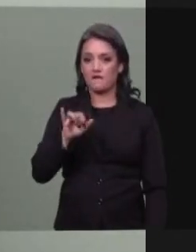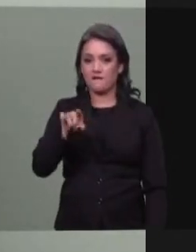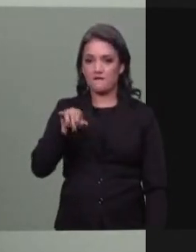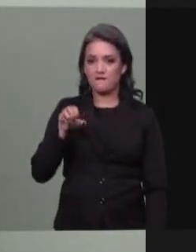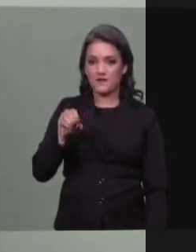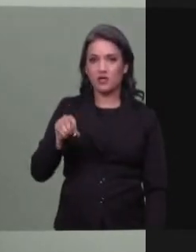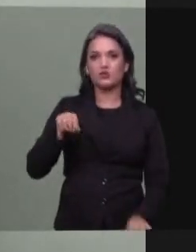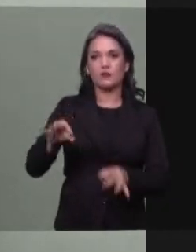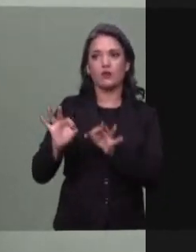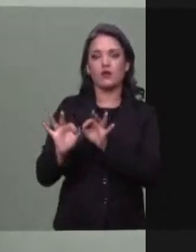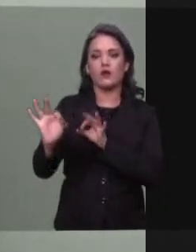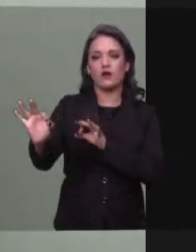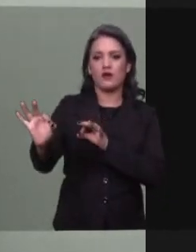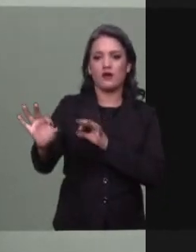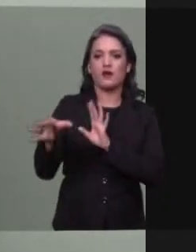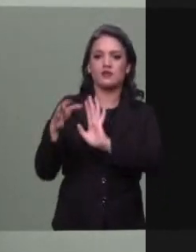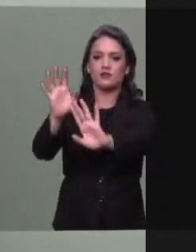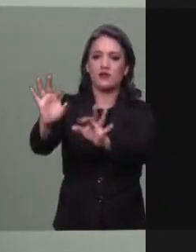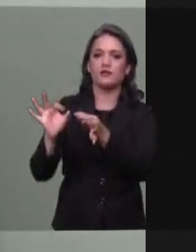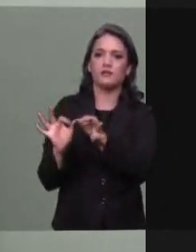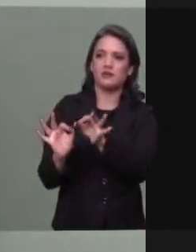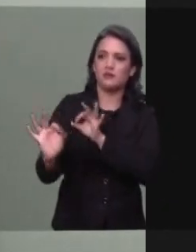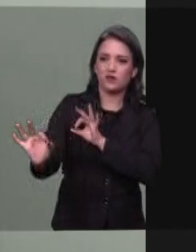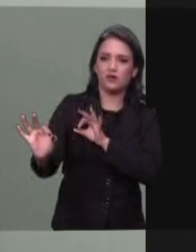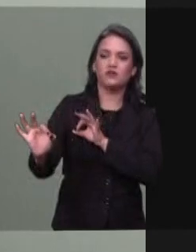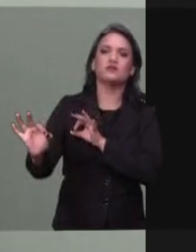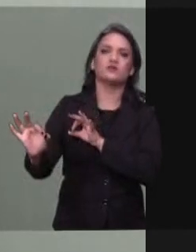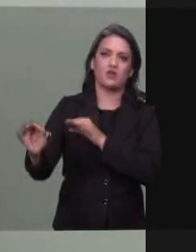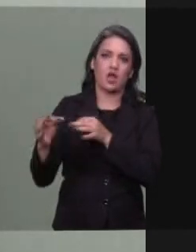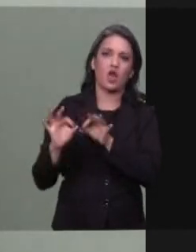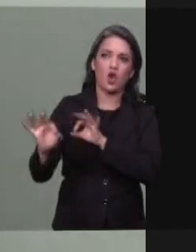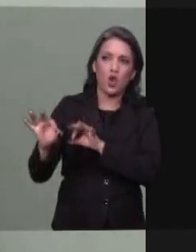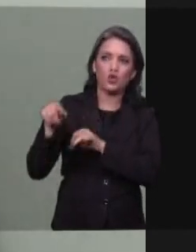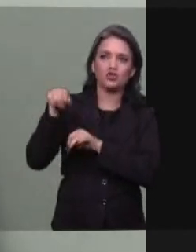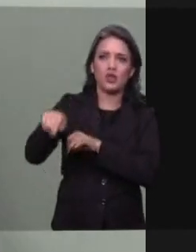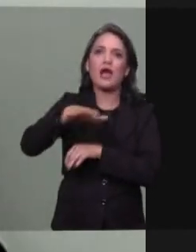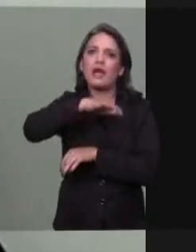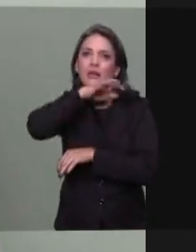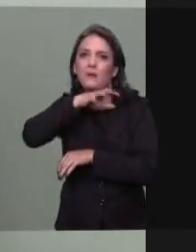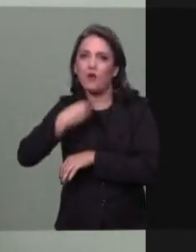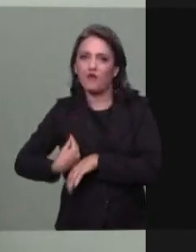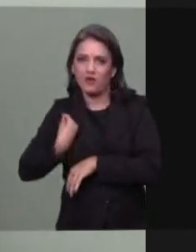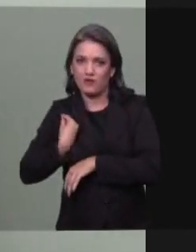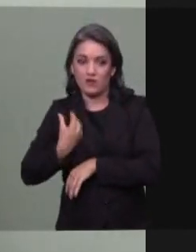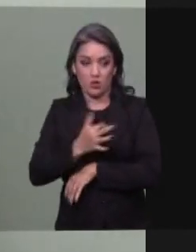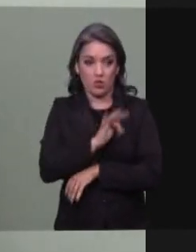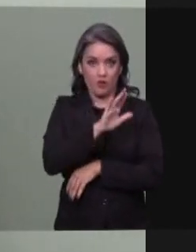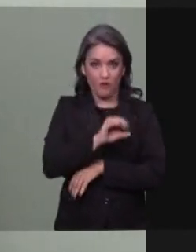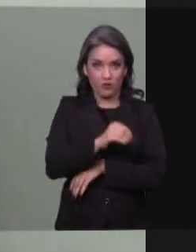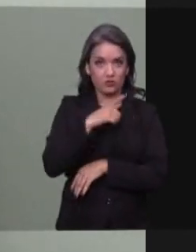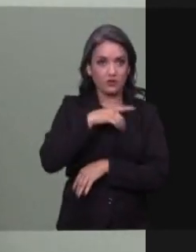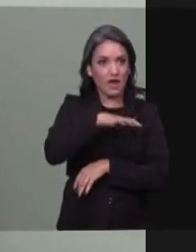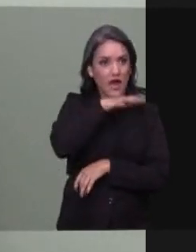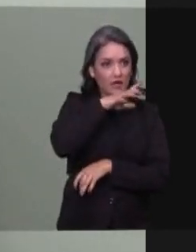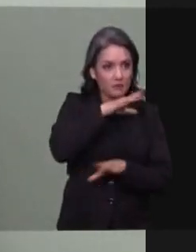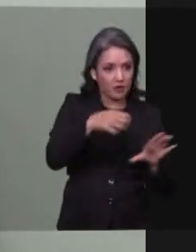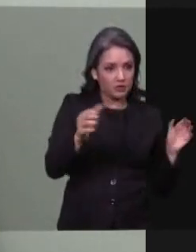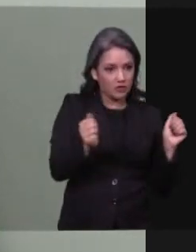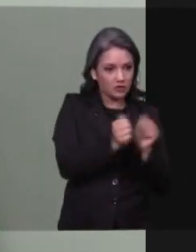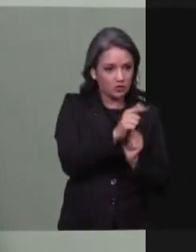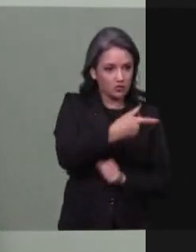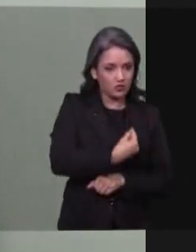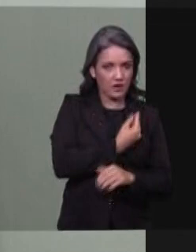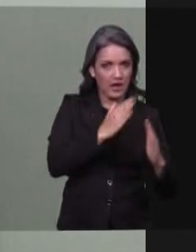Ela é mais distante, por isso há um deslocamento na hora deste pastoreio. Mas, na verdade, eles têm as mesmas